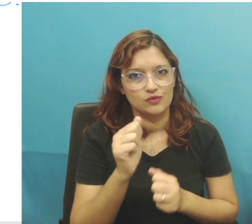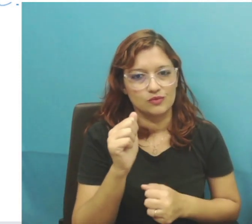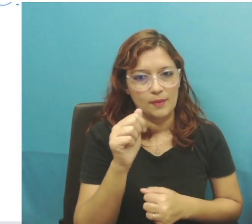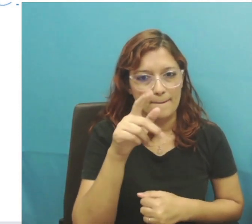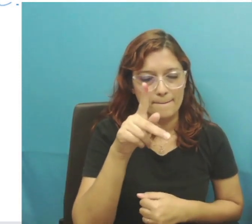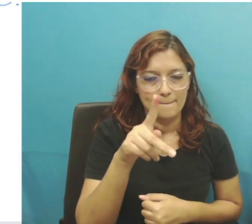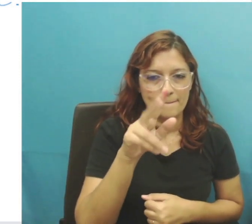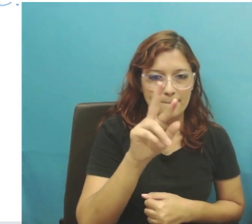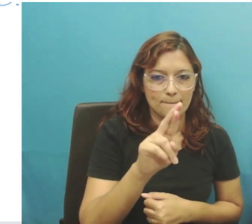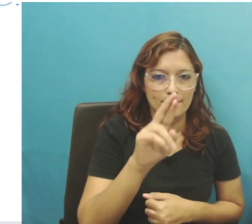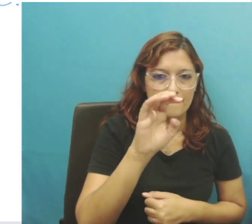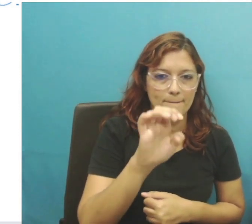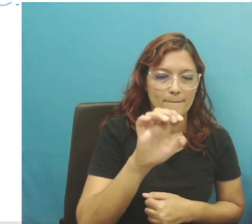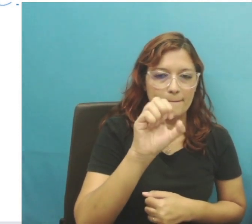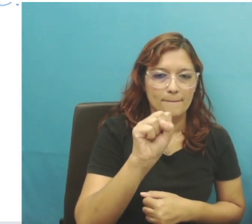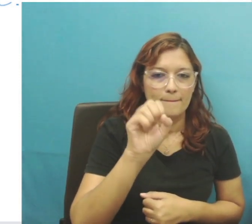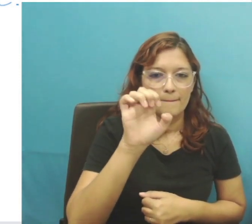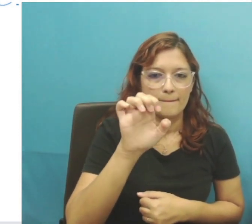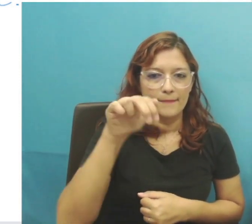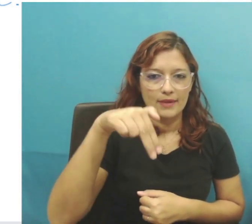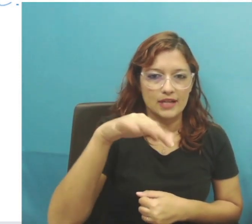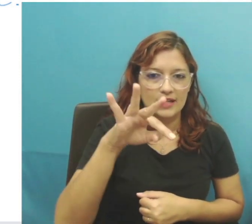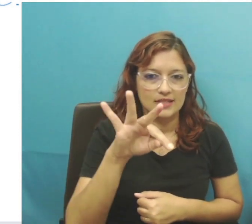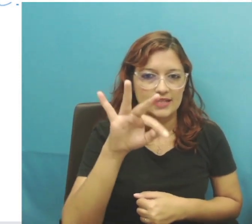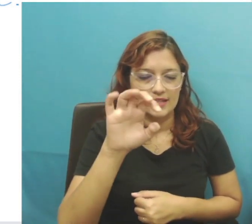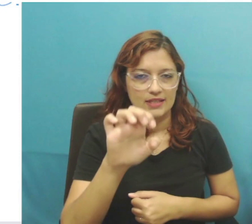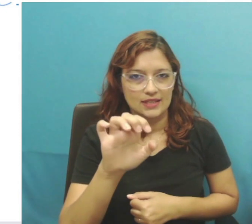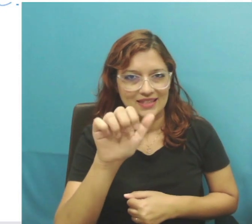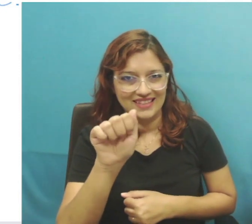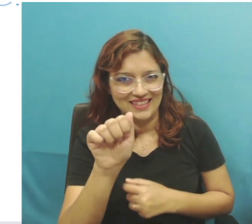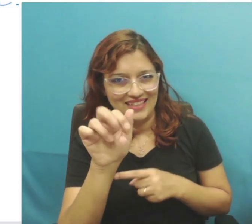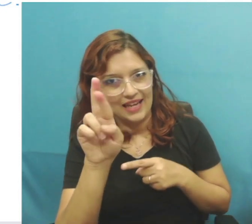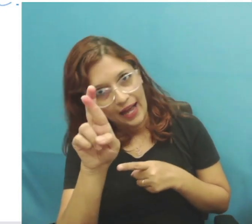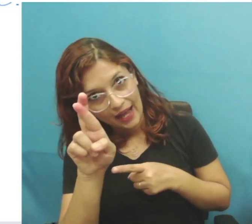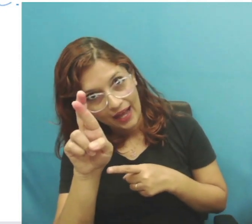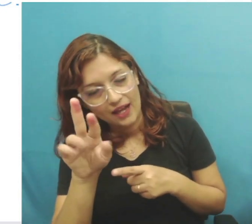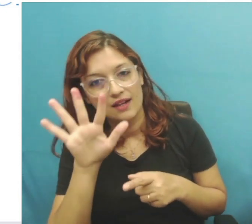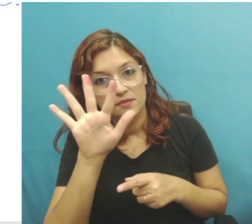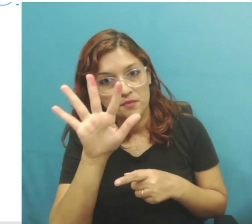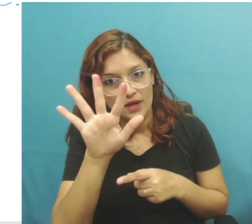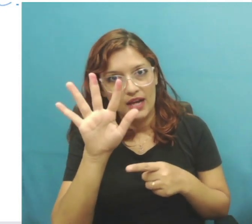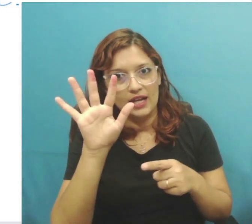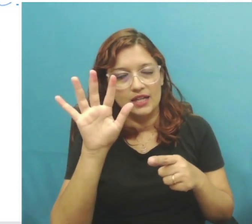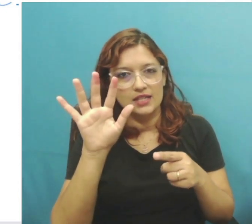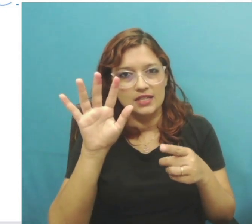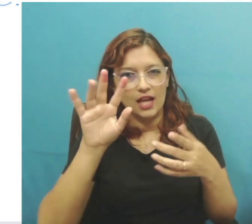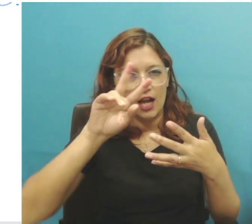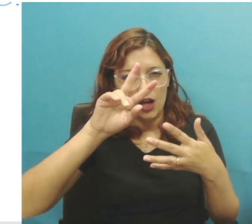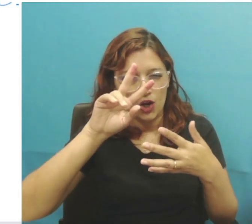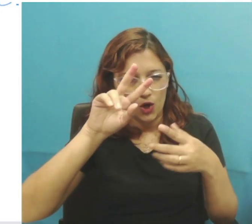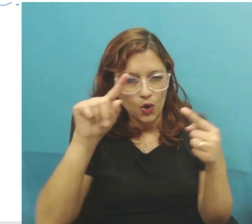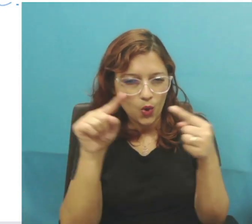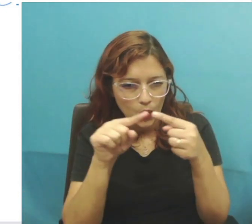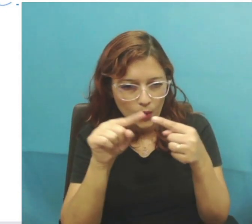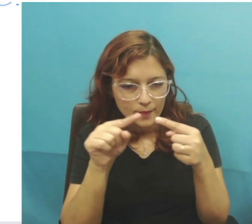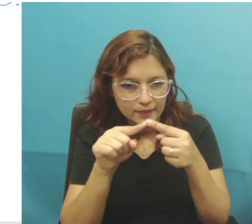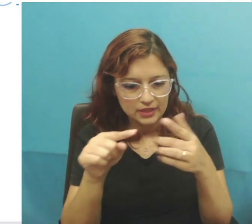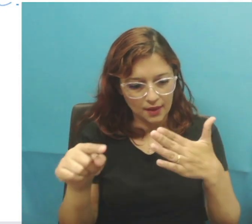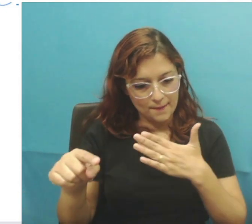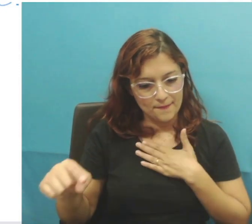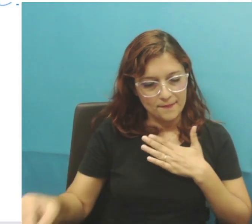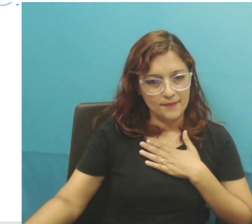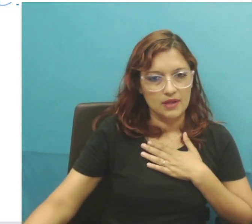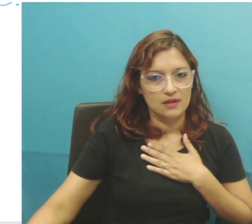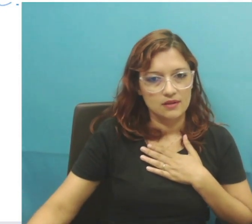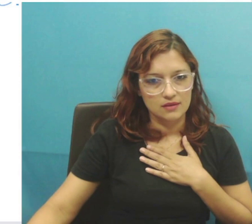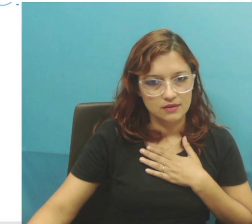É me dar um presente. É como se na palavra presenteou estivesse essa